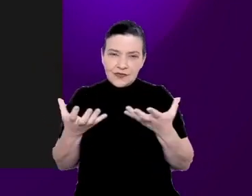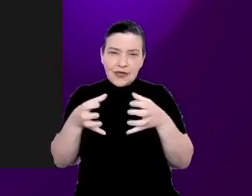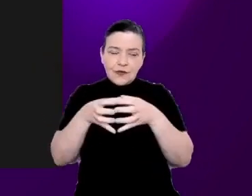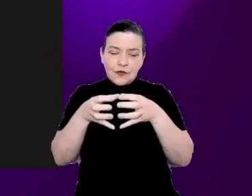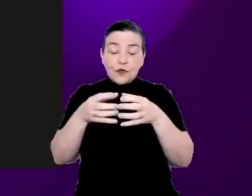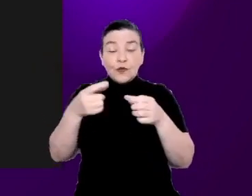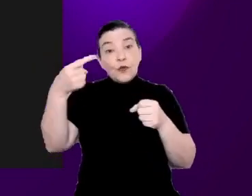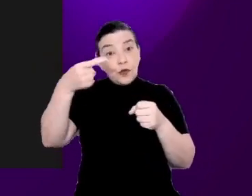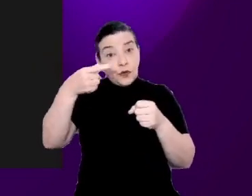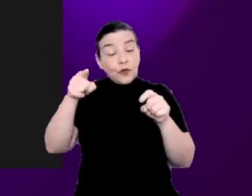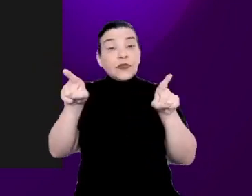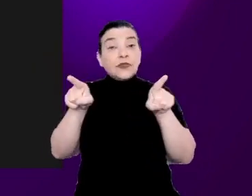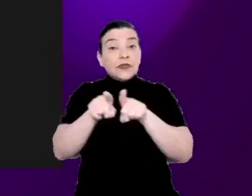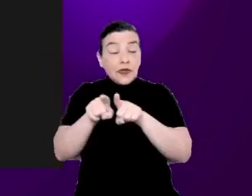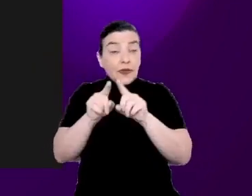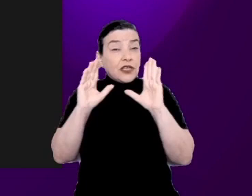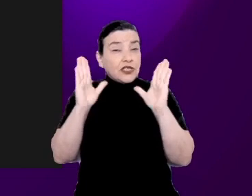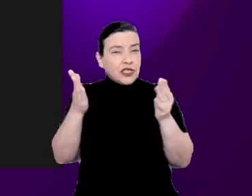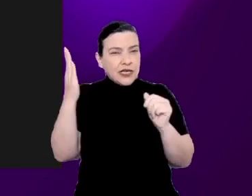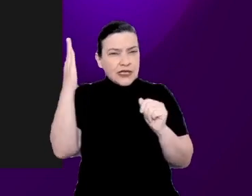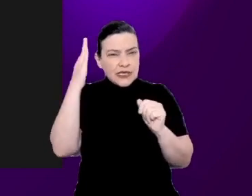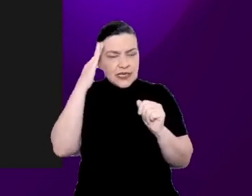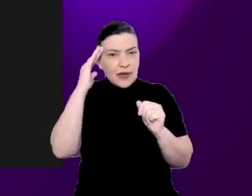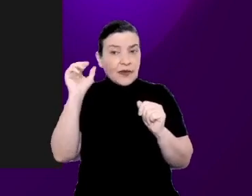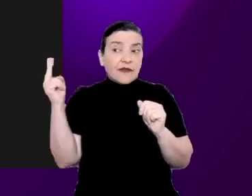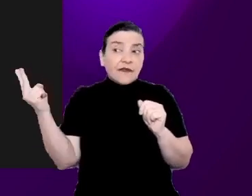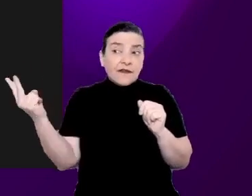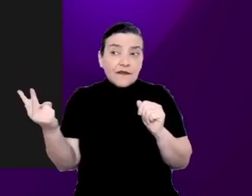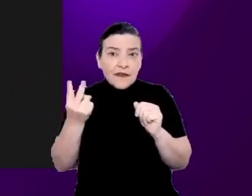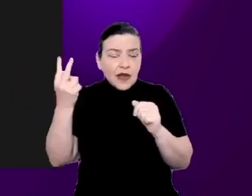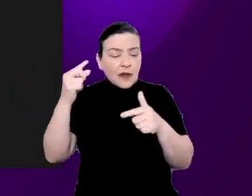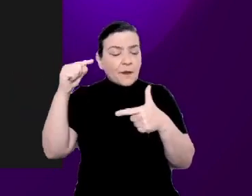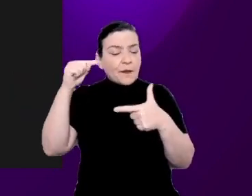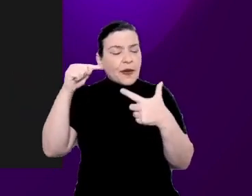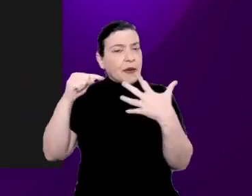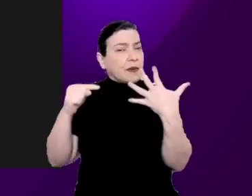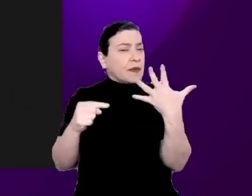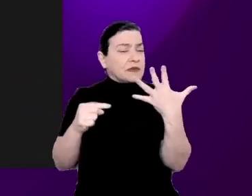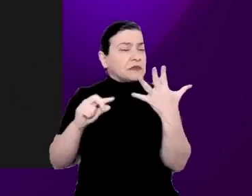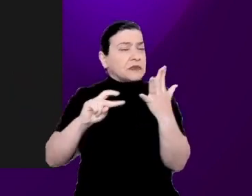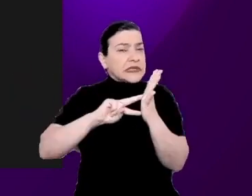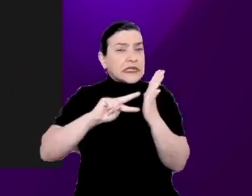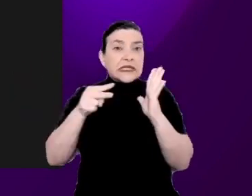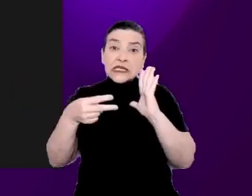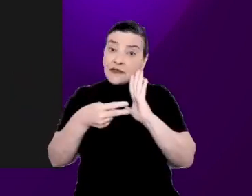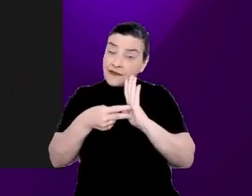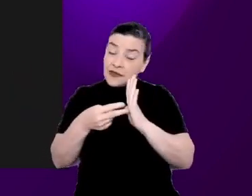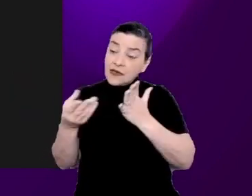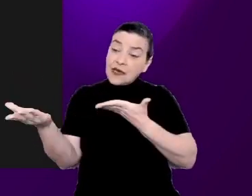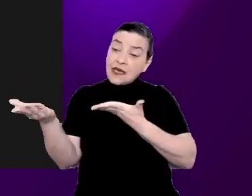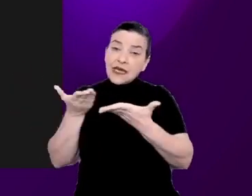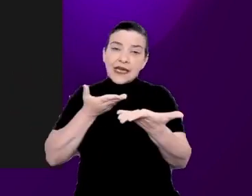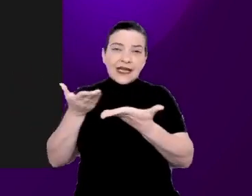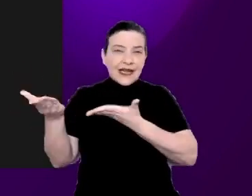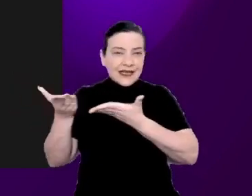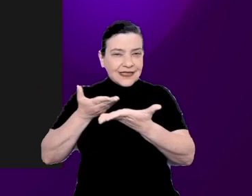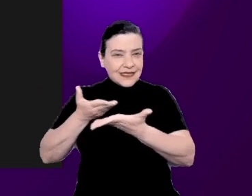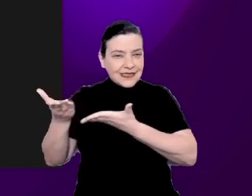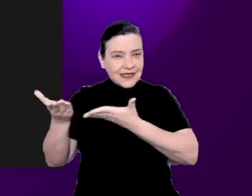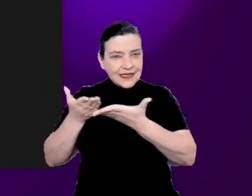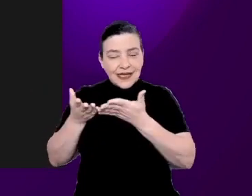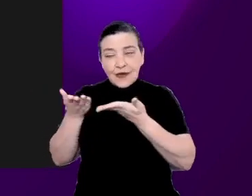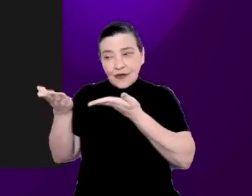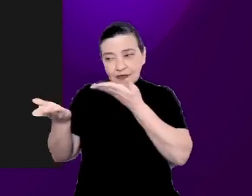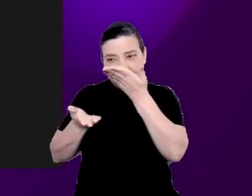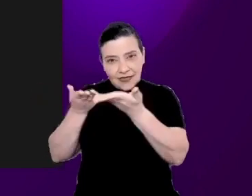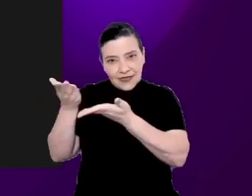essa relação da equação de valor, que nada mais é do que a relação entre os desfechos que importam para o